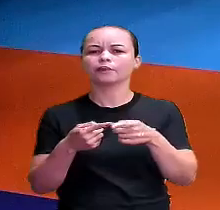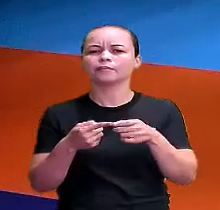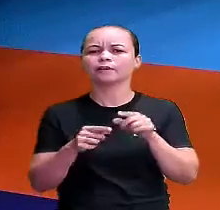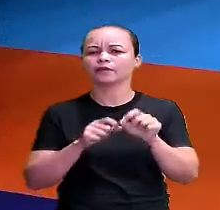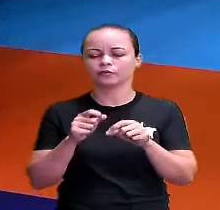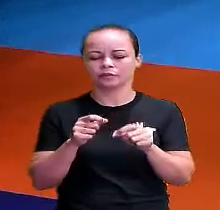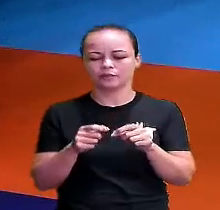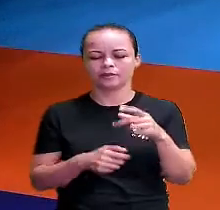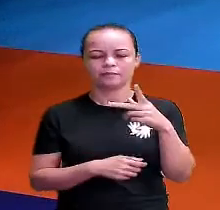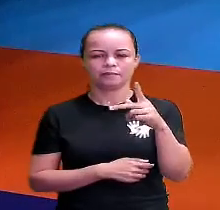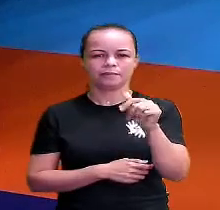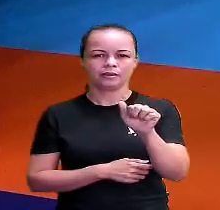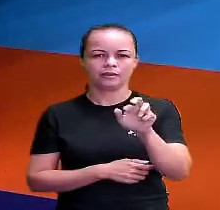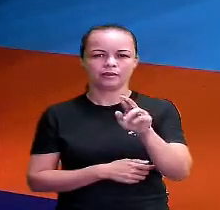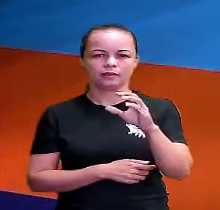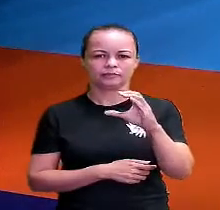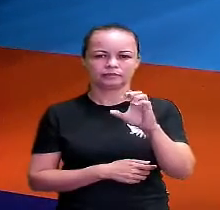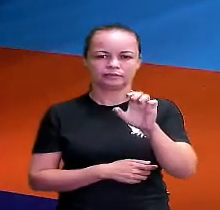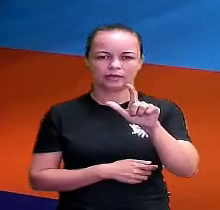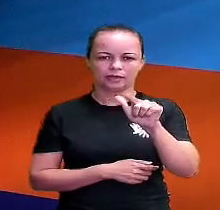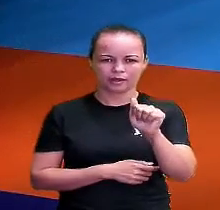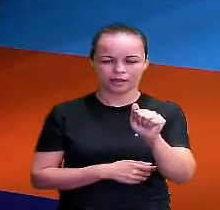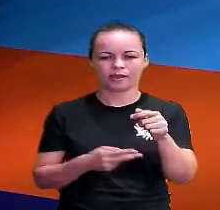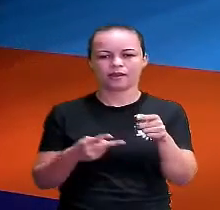de parcela,